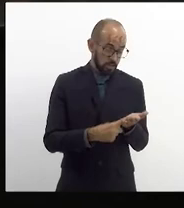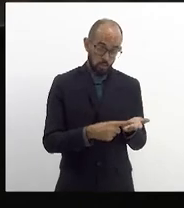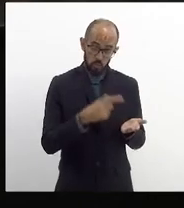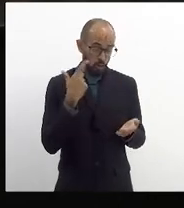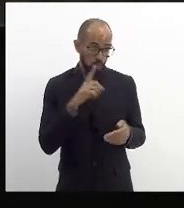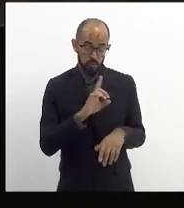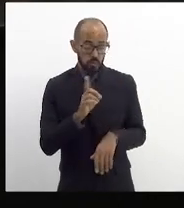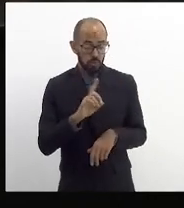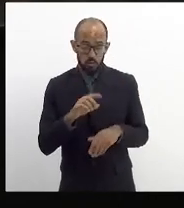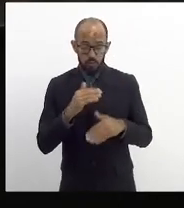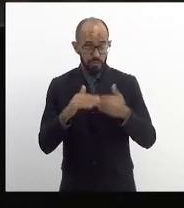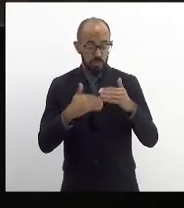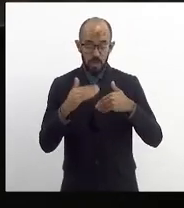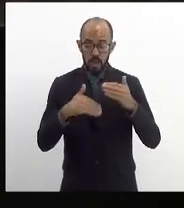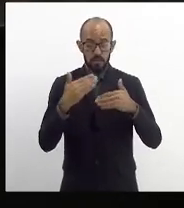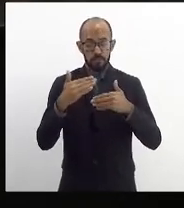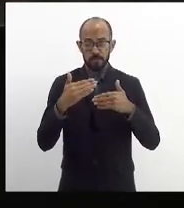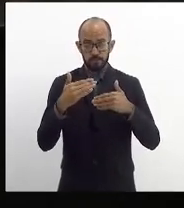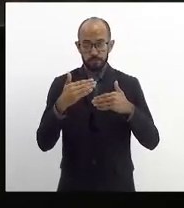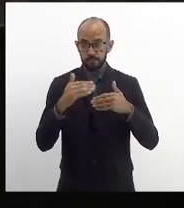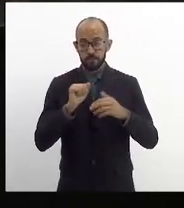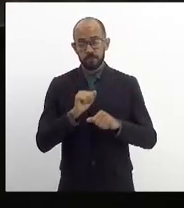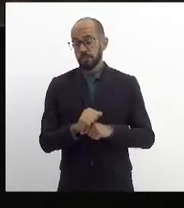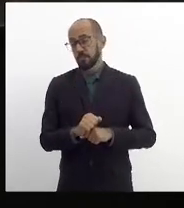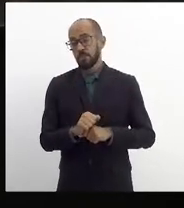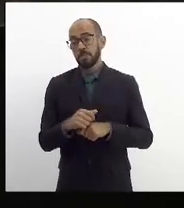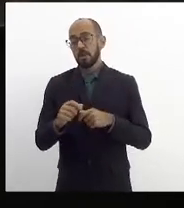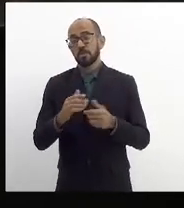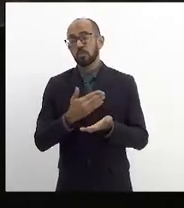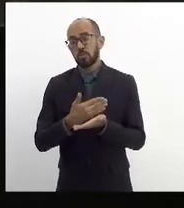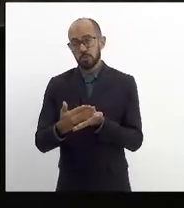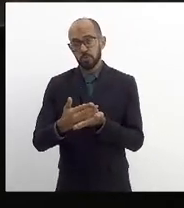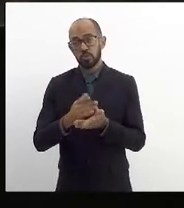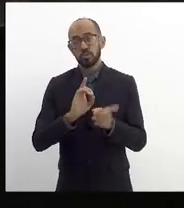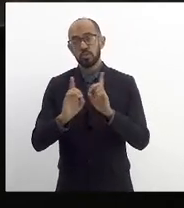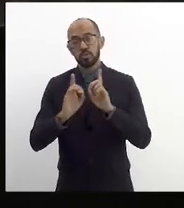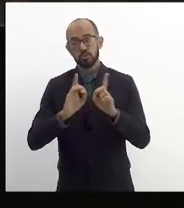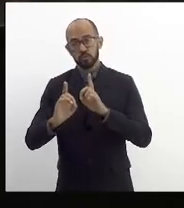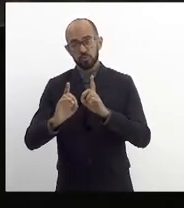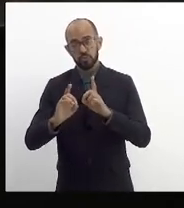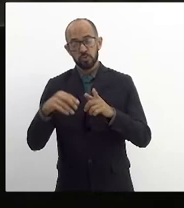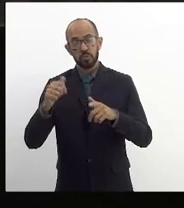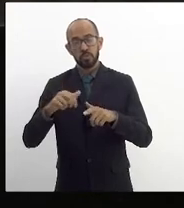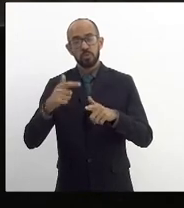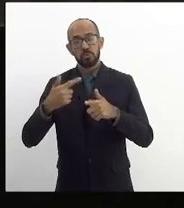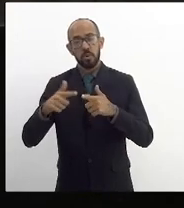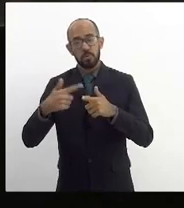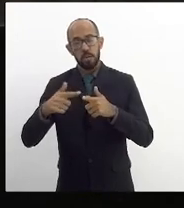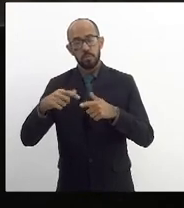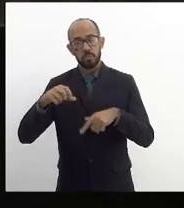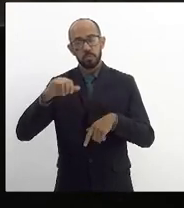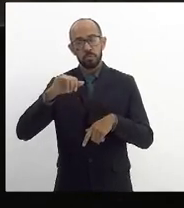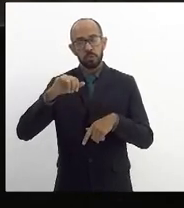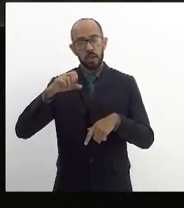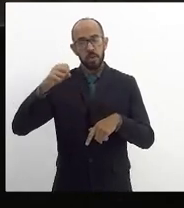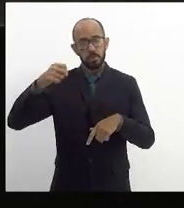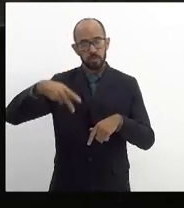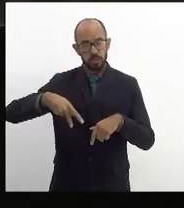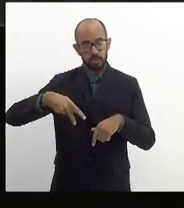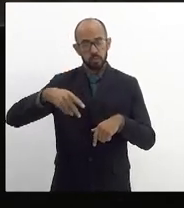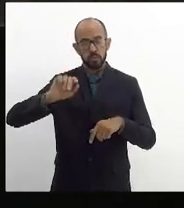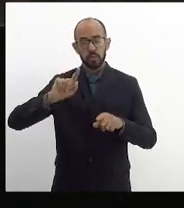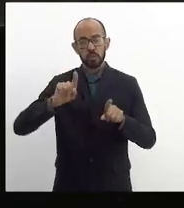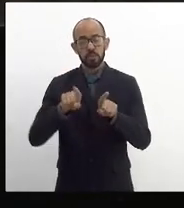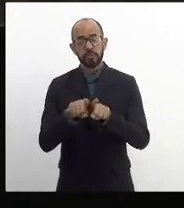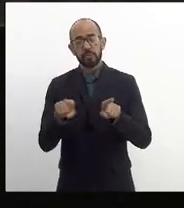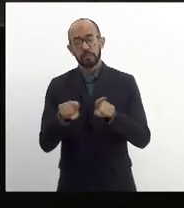foi aberta começou a ser discutir aí a questão da Previdência começou a ser discutir aí a questão